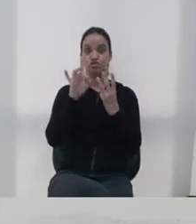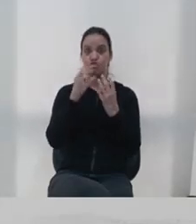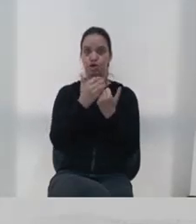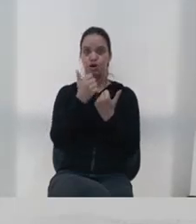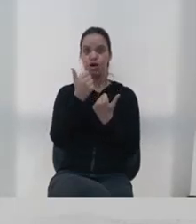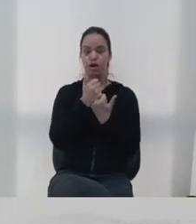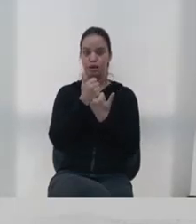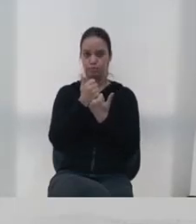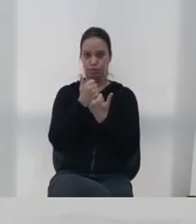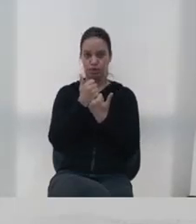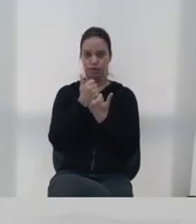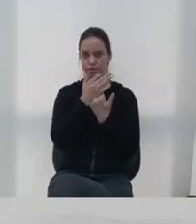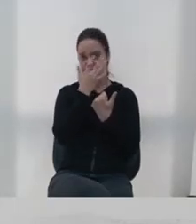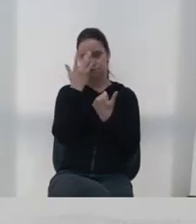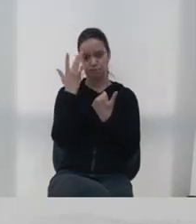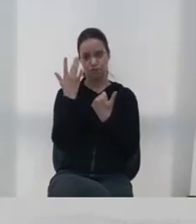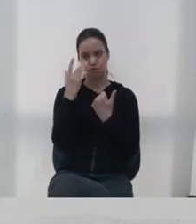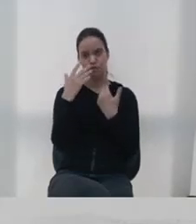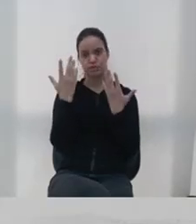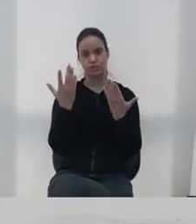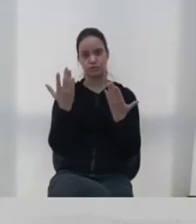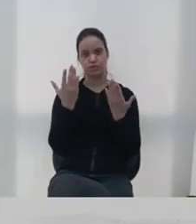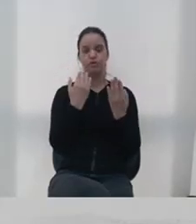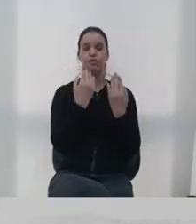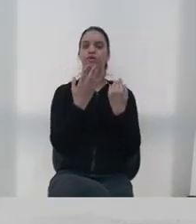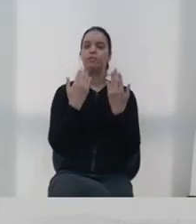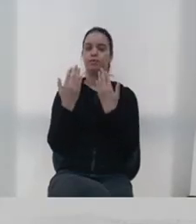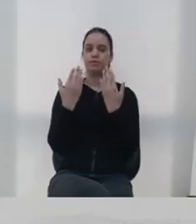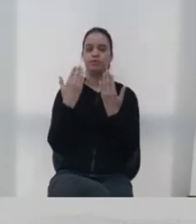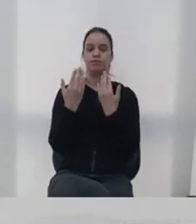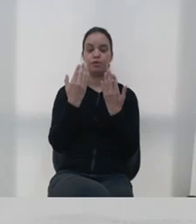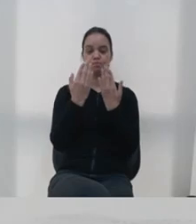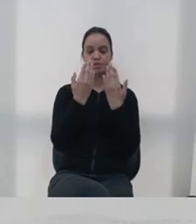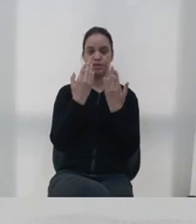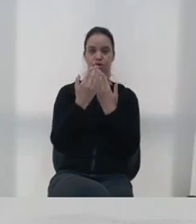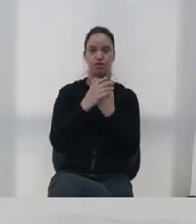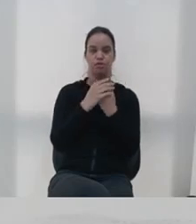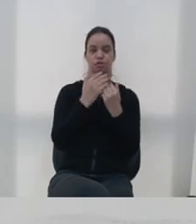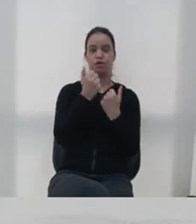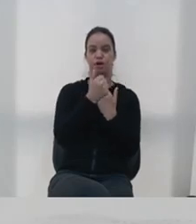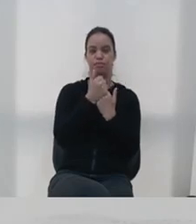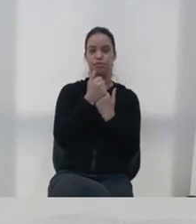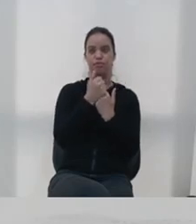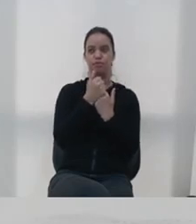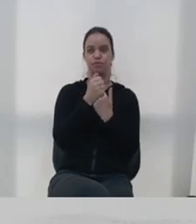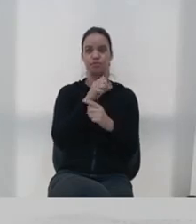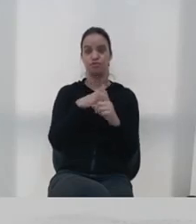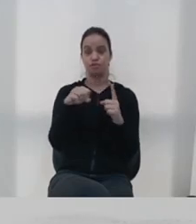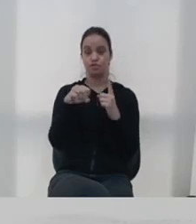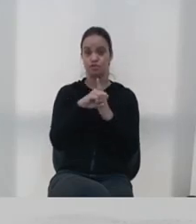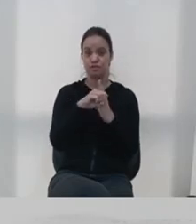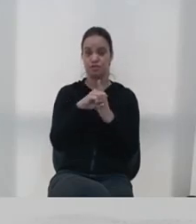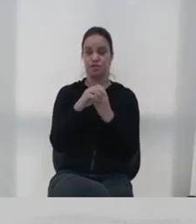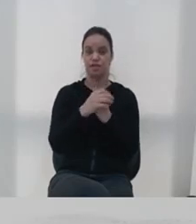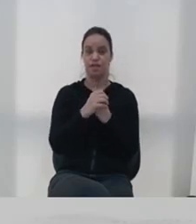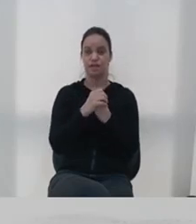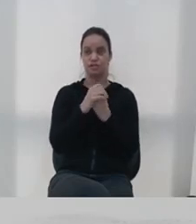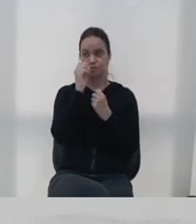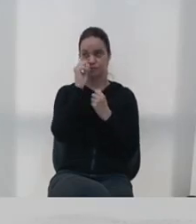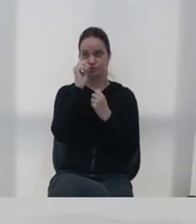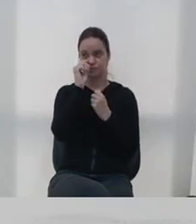suporte multidisciplinar com agentes, com psicólogos, assistentes sociais, a todos e todas que nos procuram.